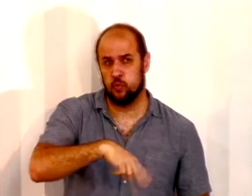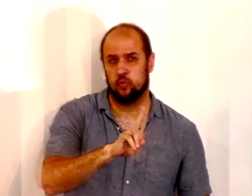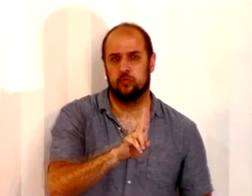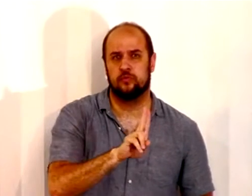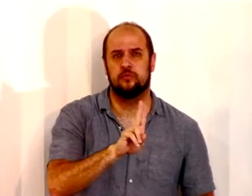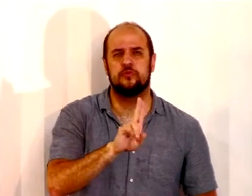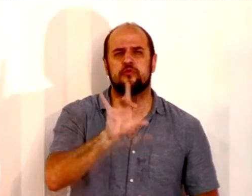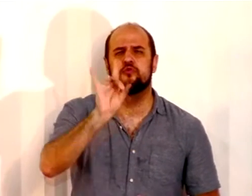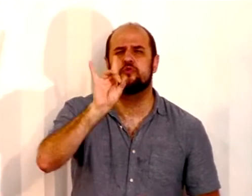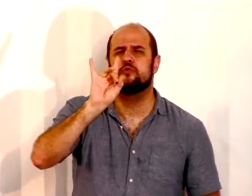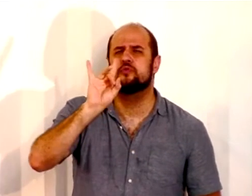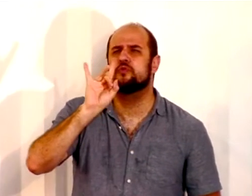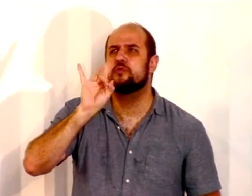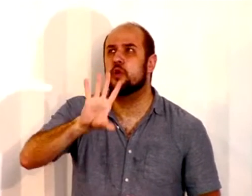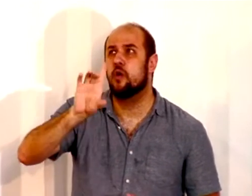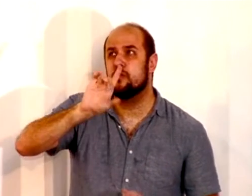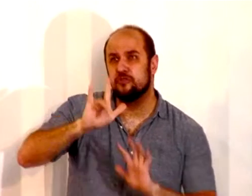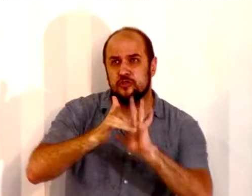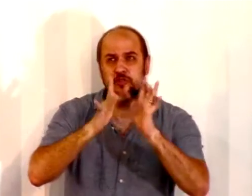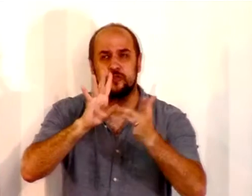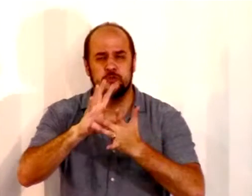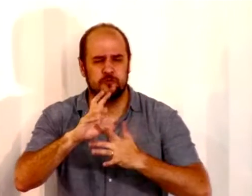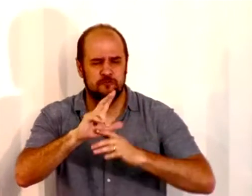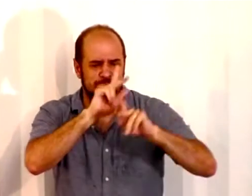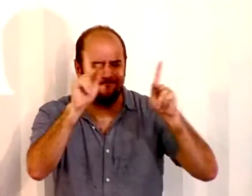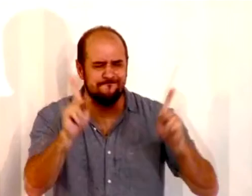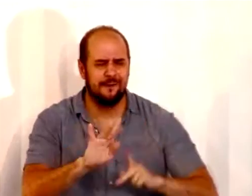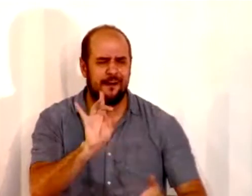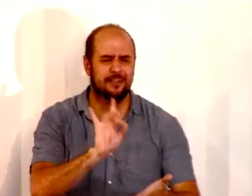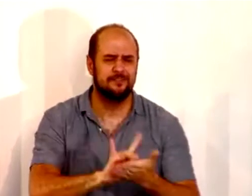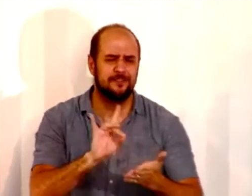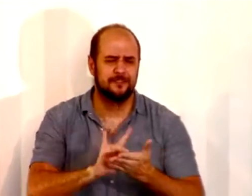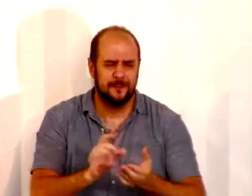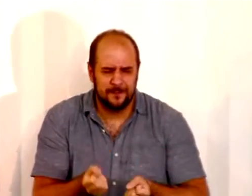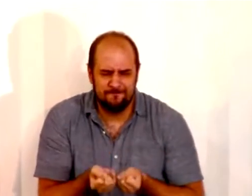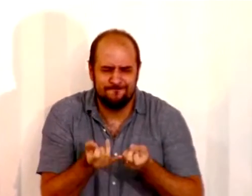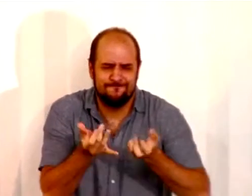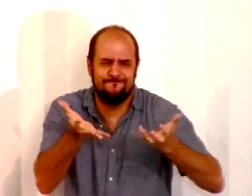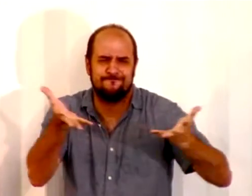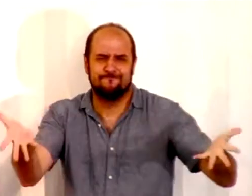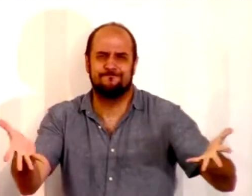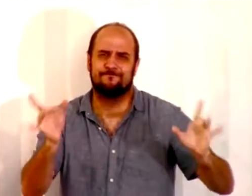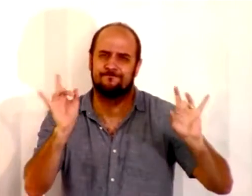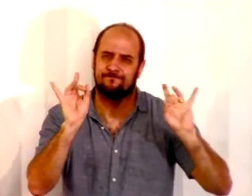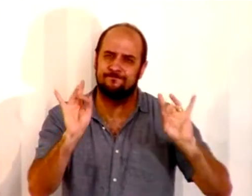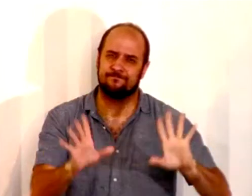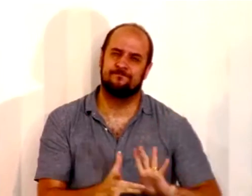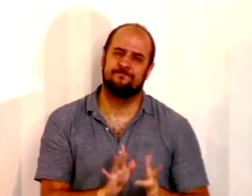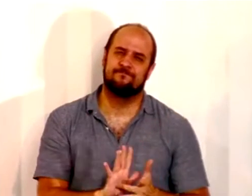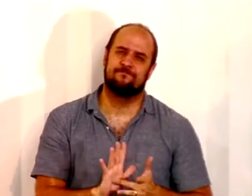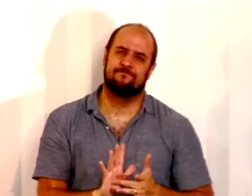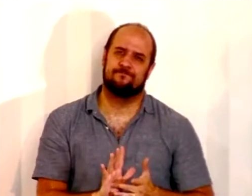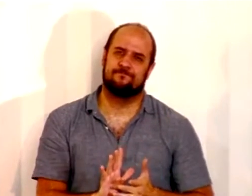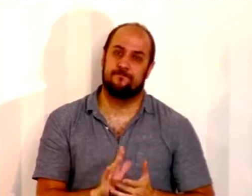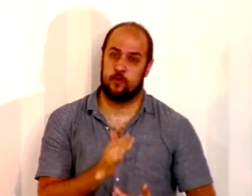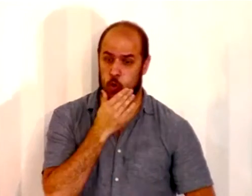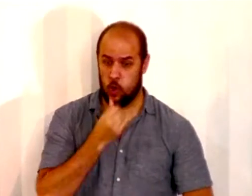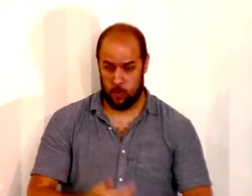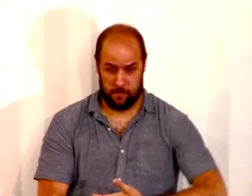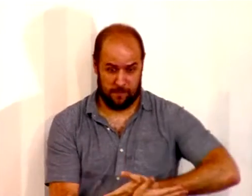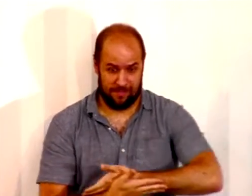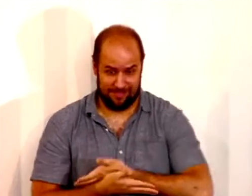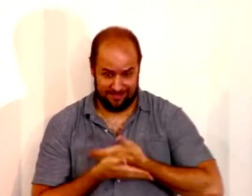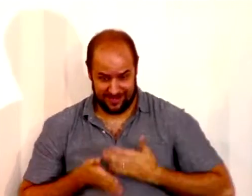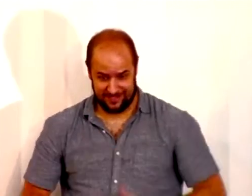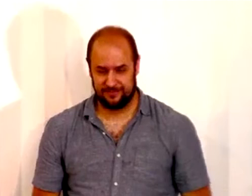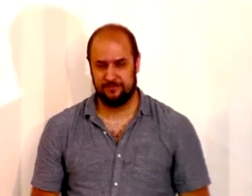o Príncipe da Paz, o Senhor Jesus, o menino que nos nasceu, este sim pode trazer paz. Porque o que é